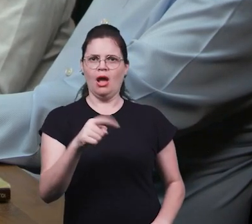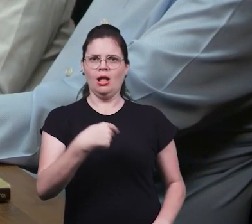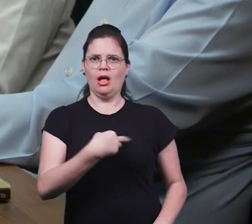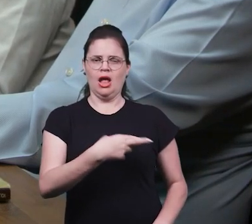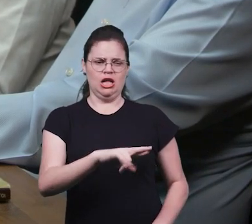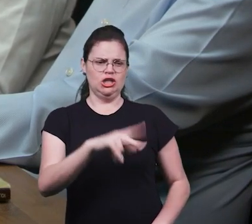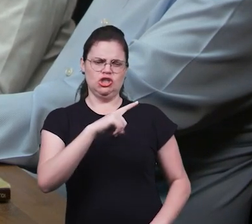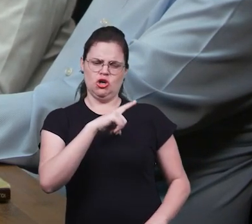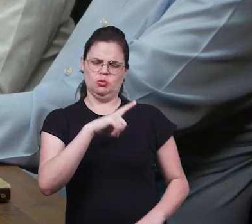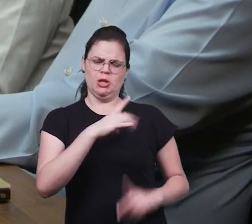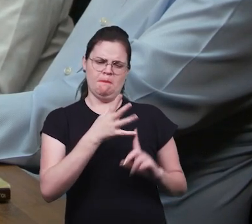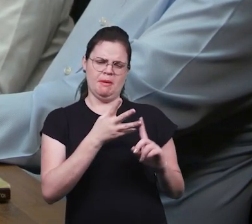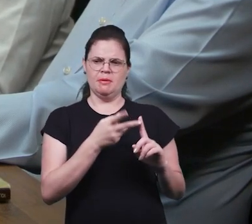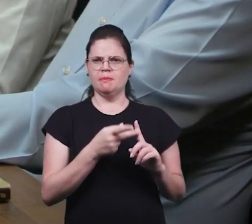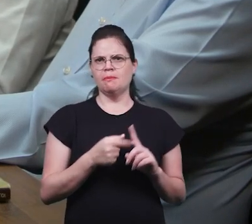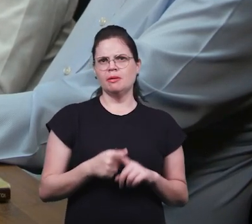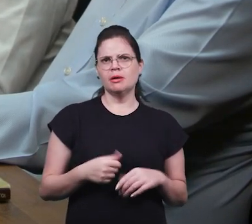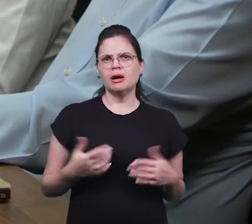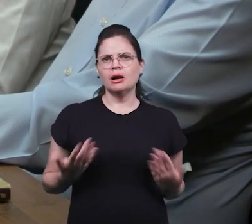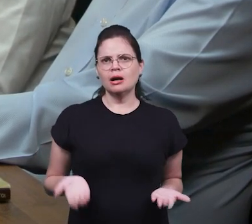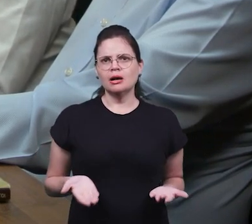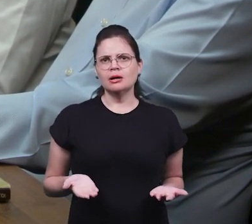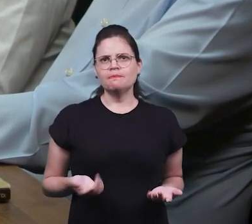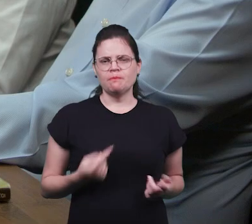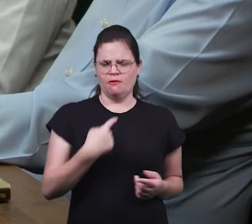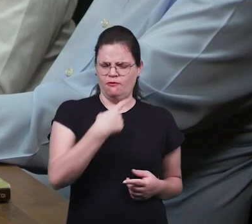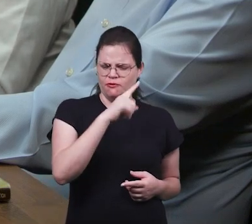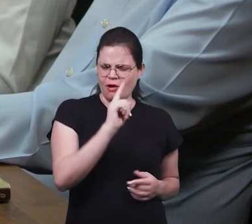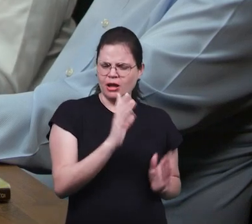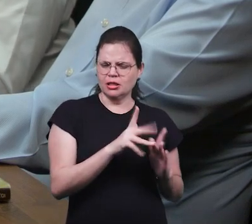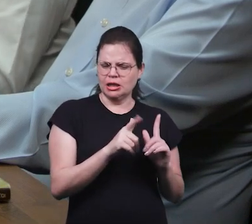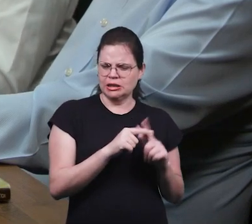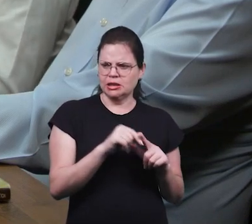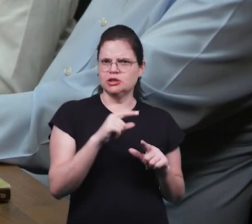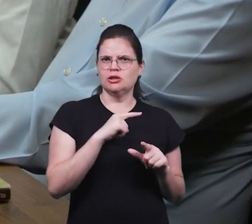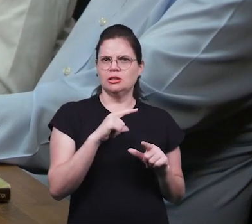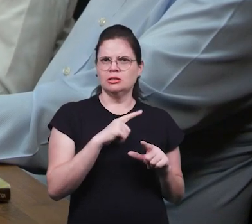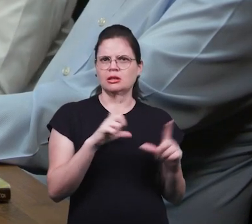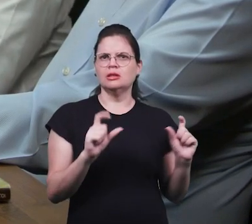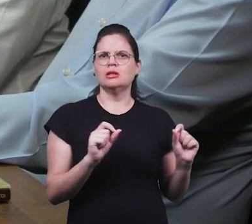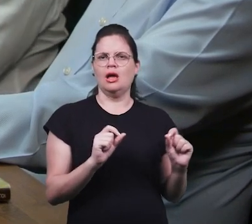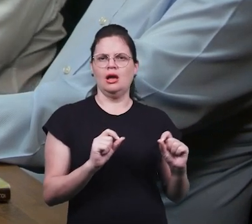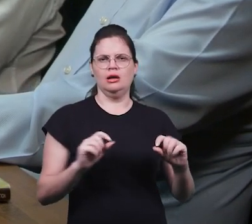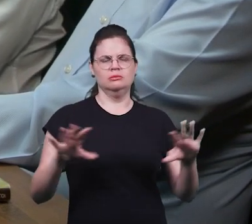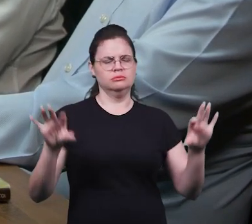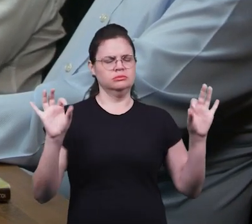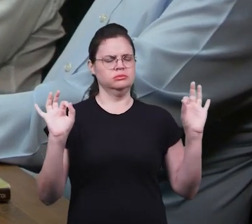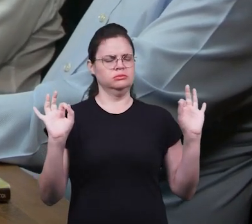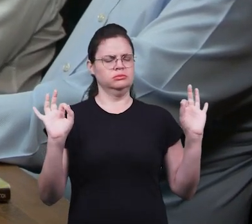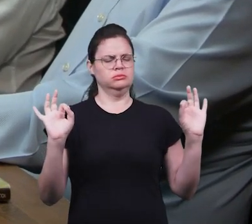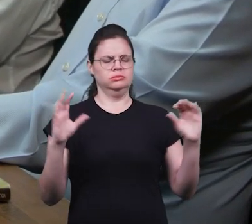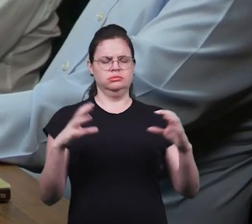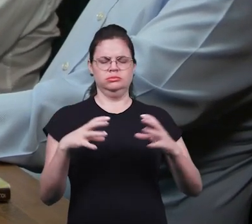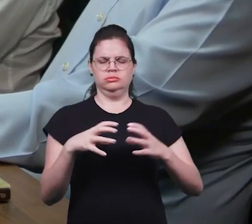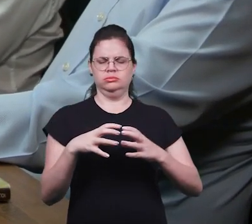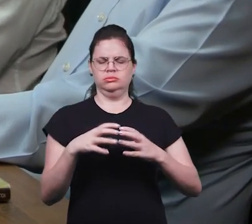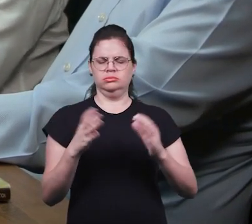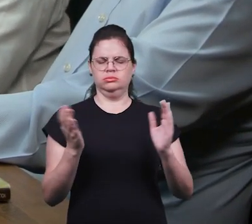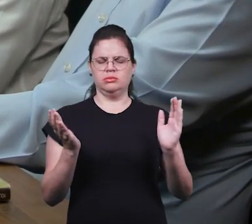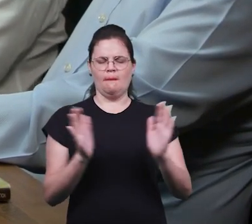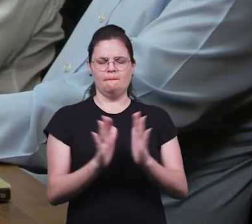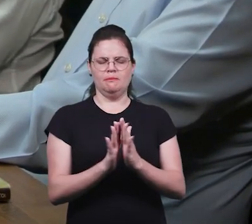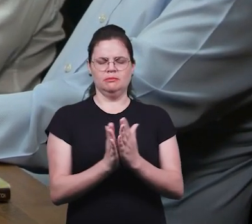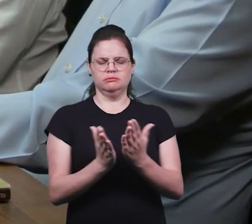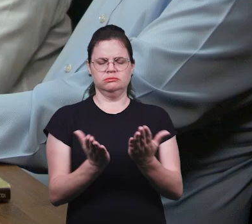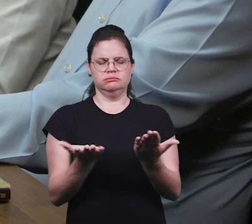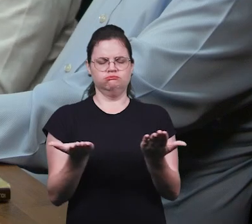religioso, né? Ele é religioso, ele vai lá, ele tem os sinais que ele faz. Ele tem um entendimento daquilo. Ele põe uma Bíblia aberta